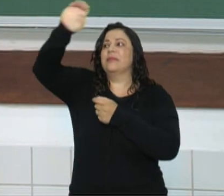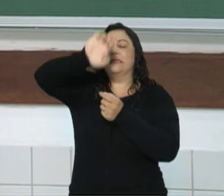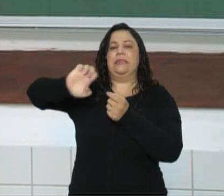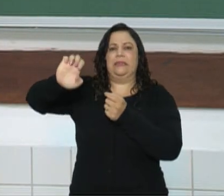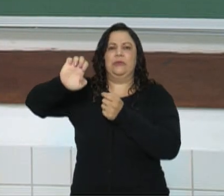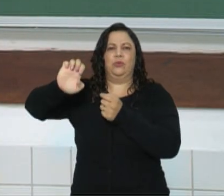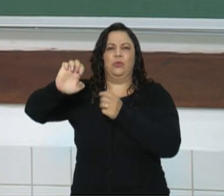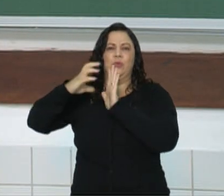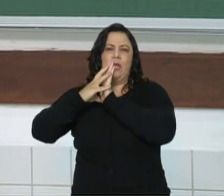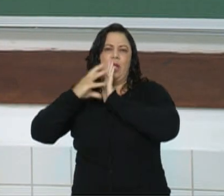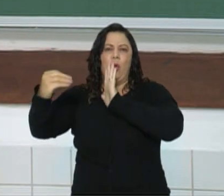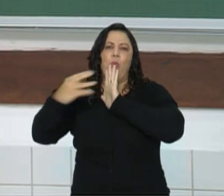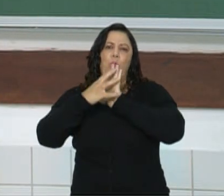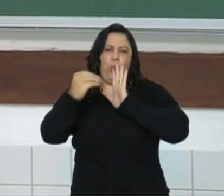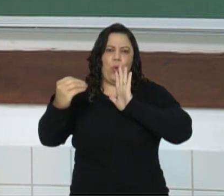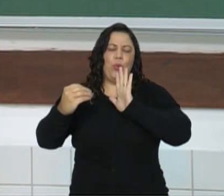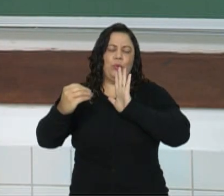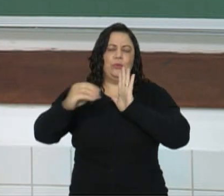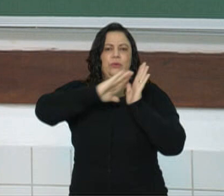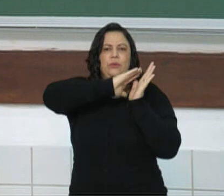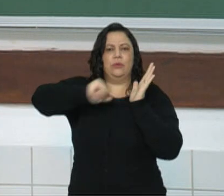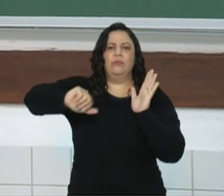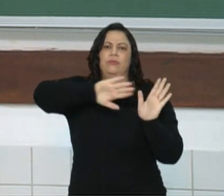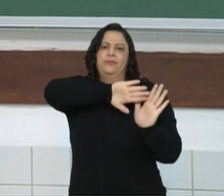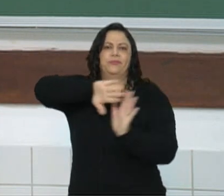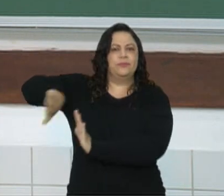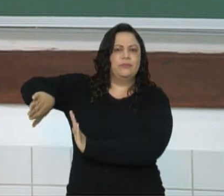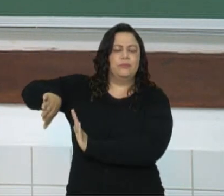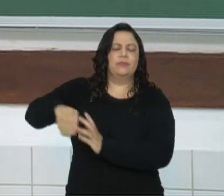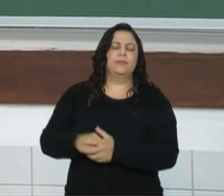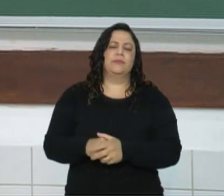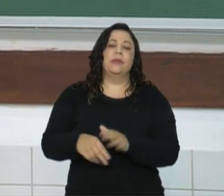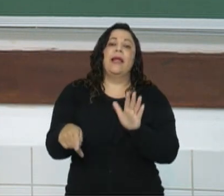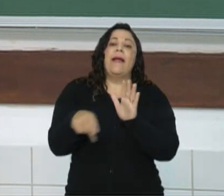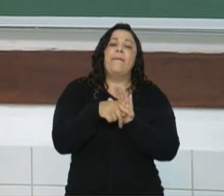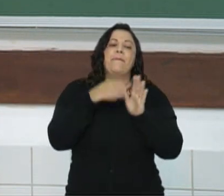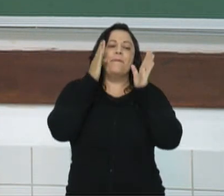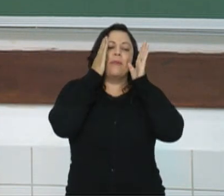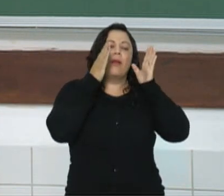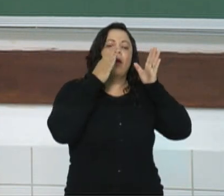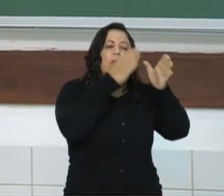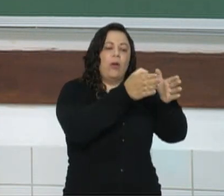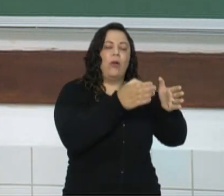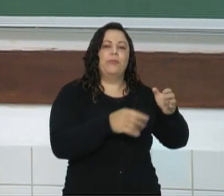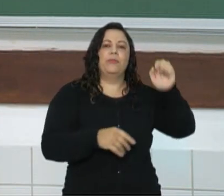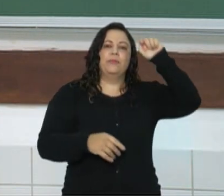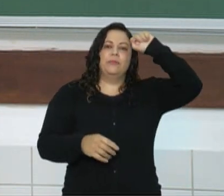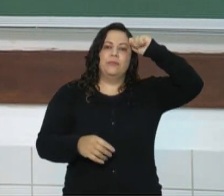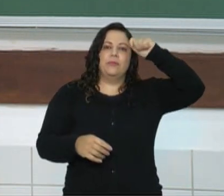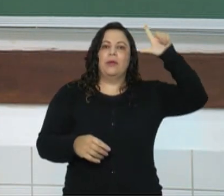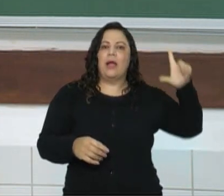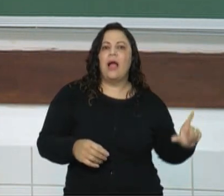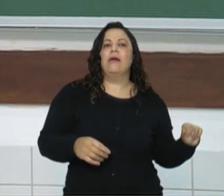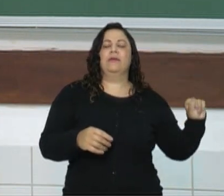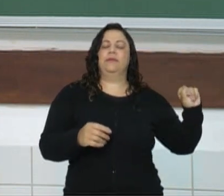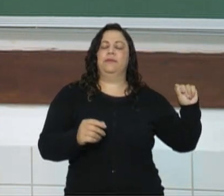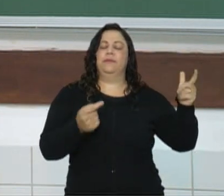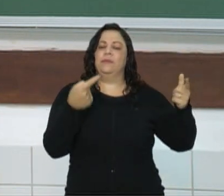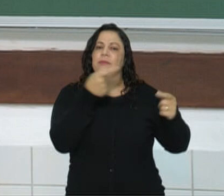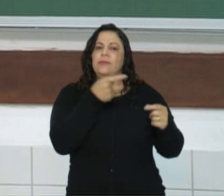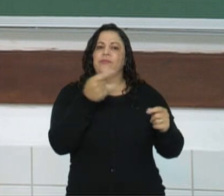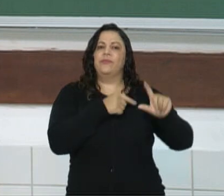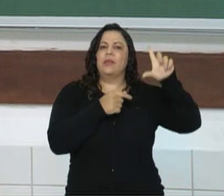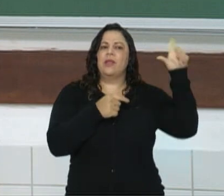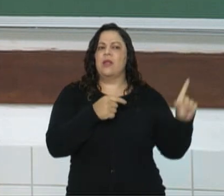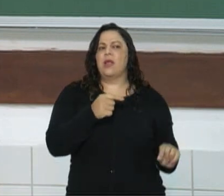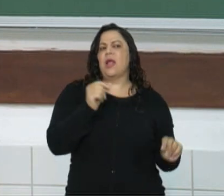se voltar para algo diferente, algo voltado para o continente africano, para as várias matrizes de pensamento que estão lá e que têm